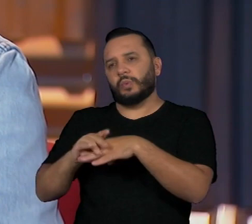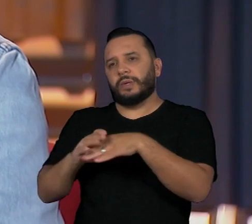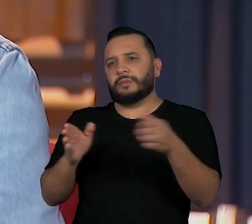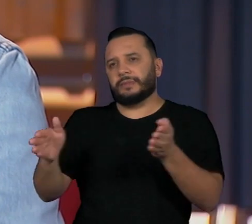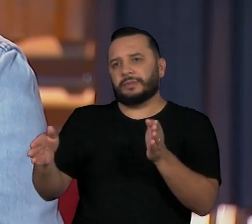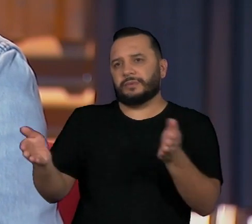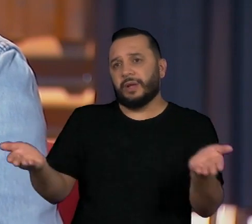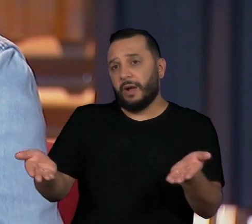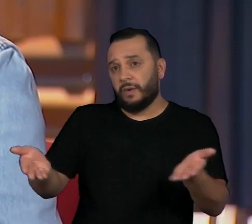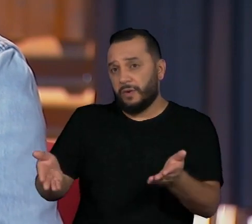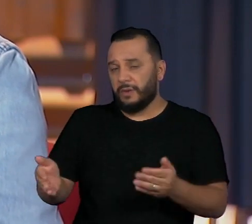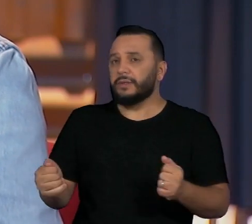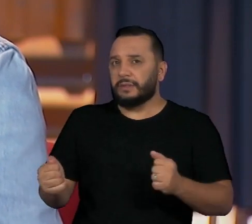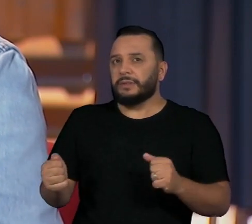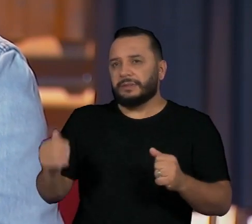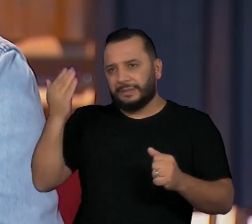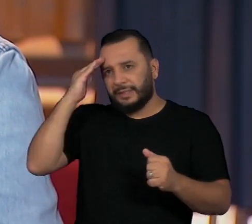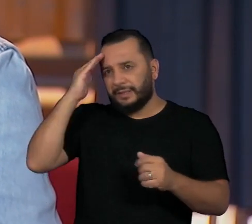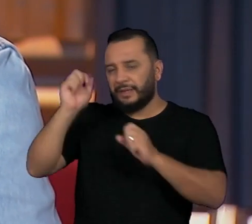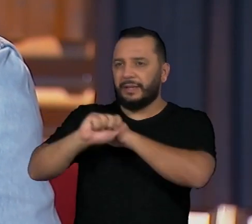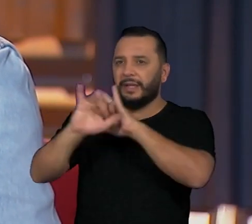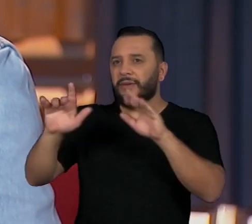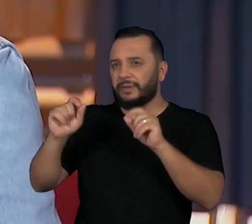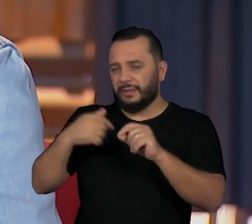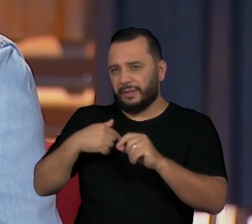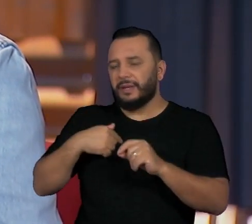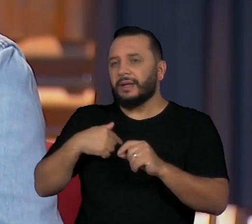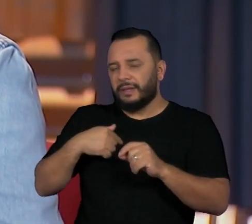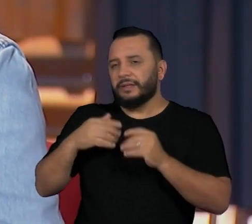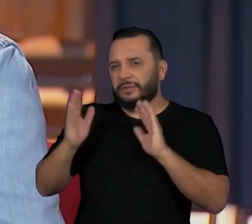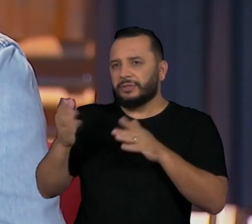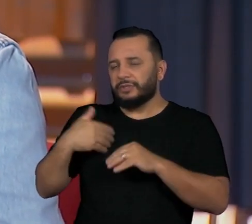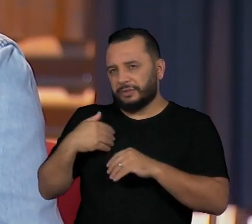quais está ficando bem claro que os psicodélicos podem ajudar